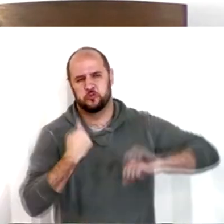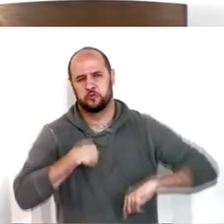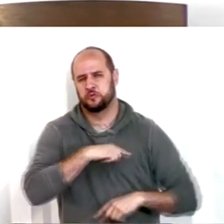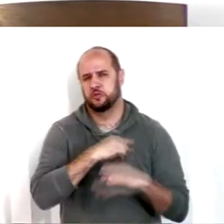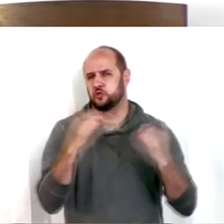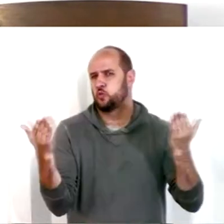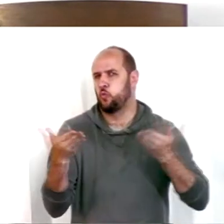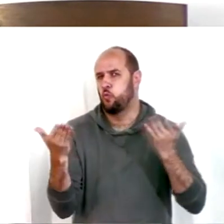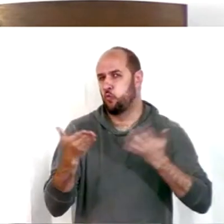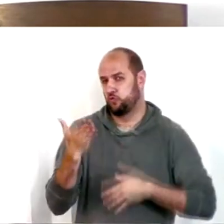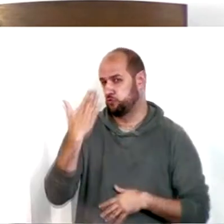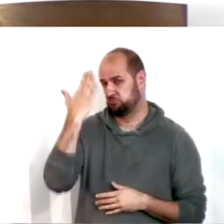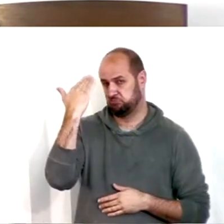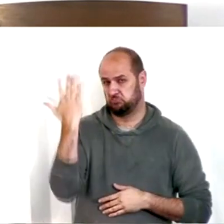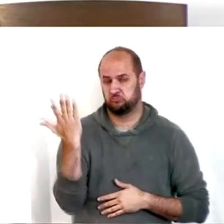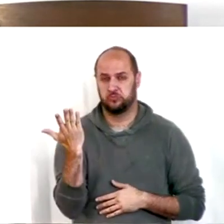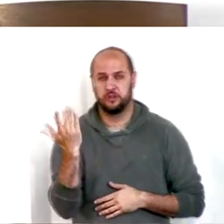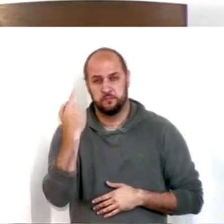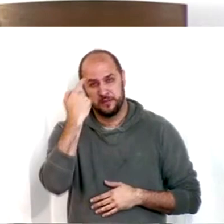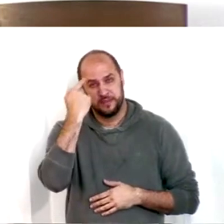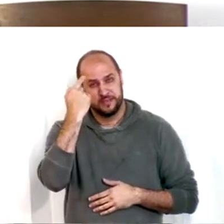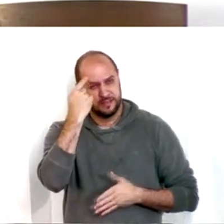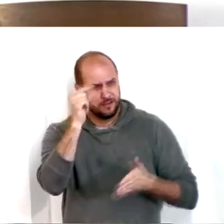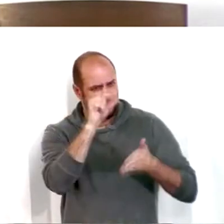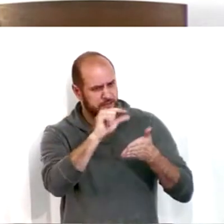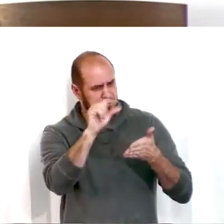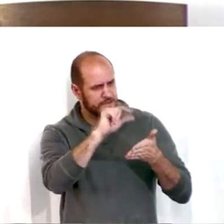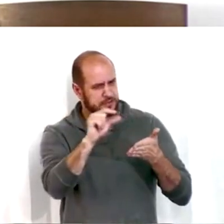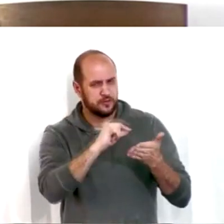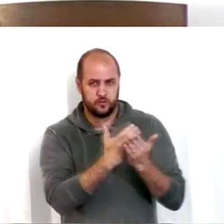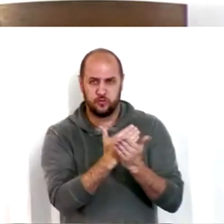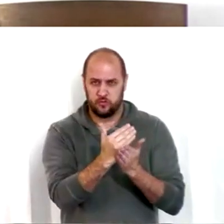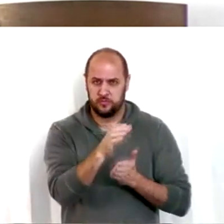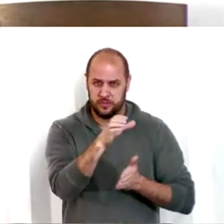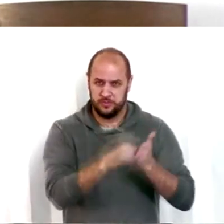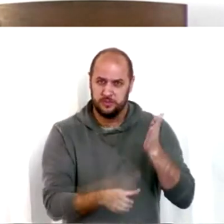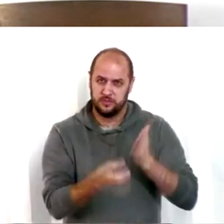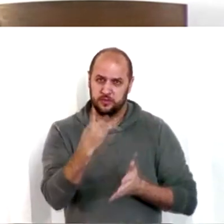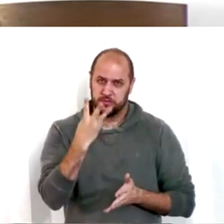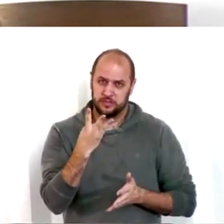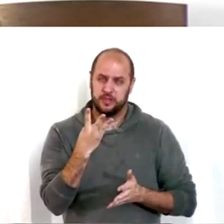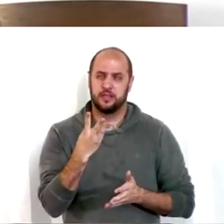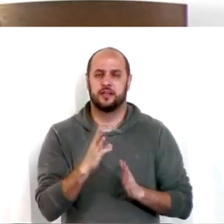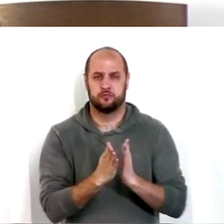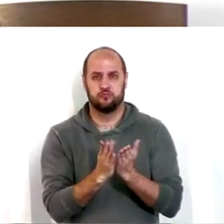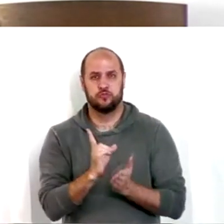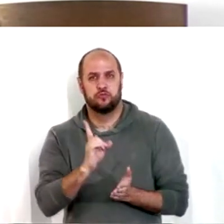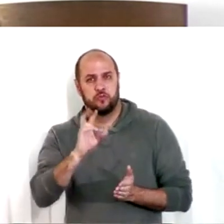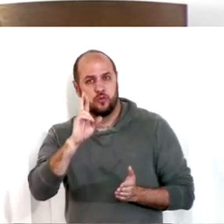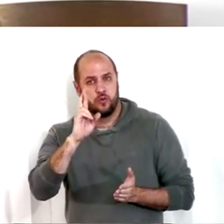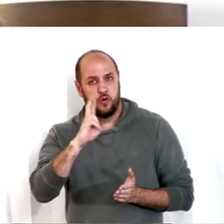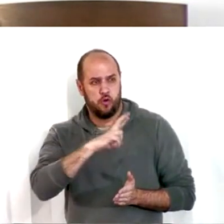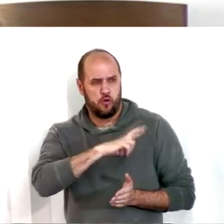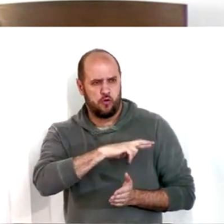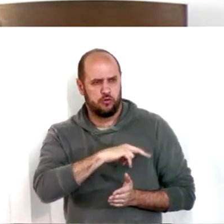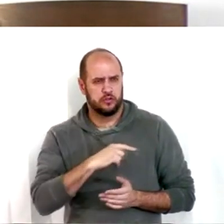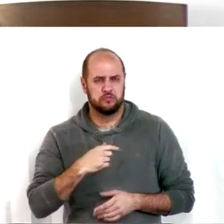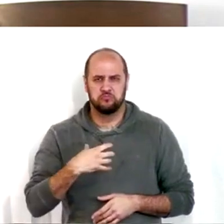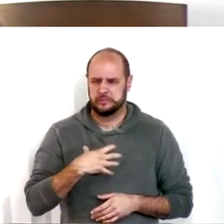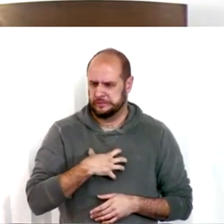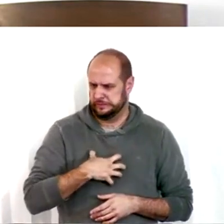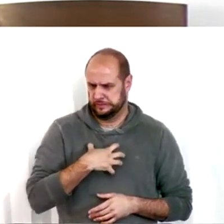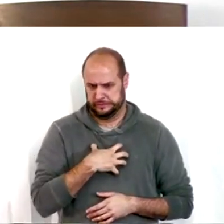leitores modernos lermos os primeiros versículos do capítulo 3 do livro de Rute e não ficarmos um